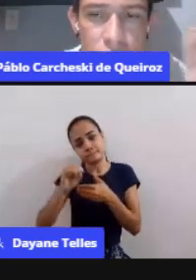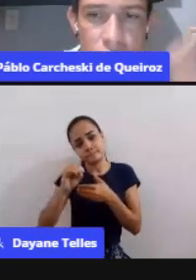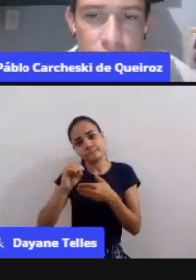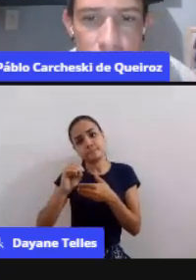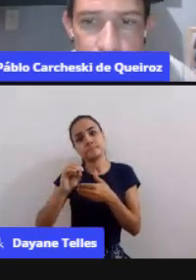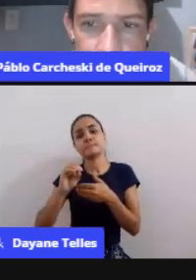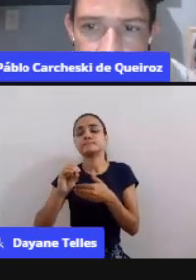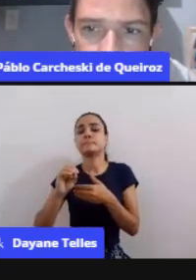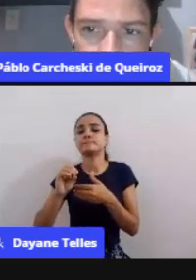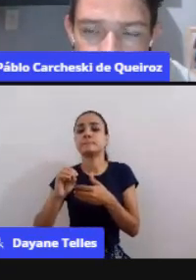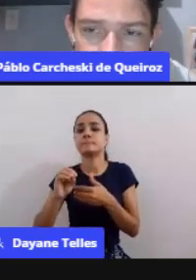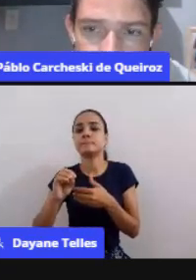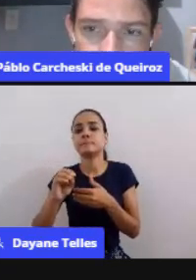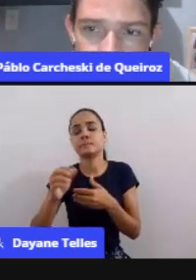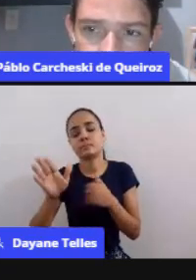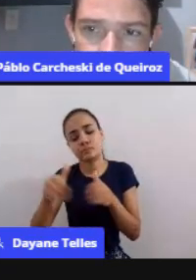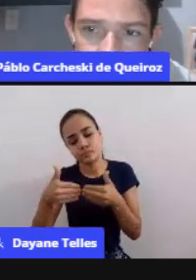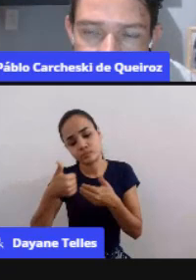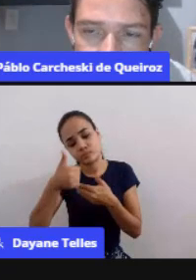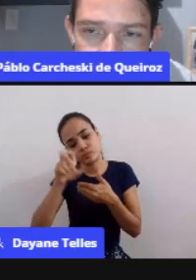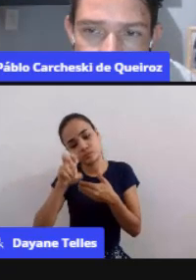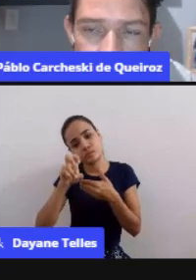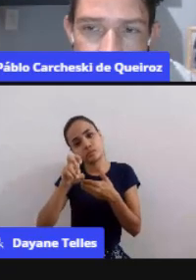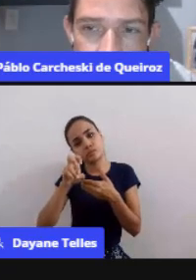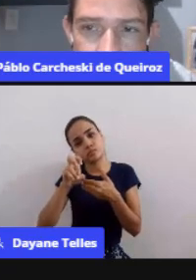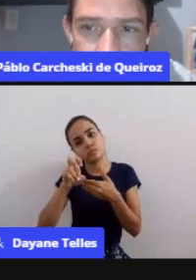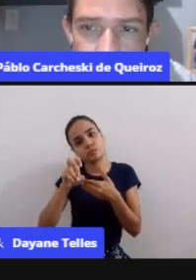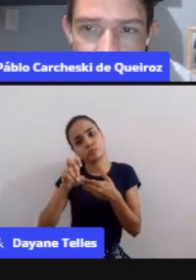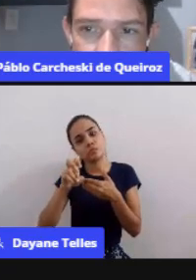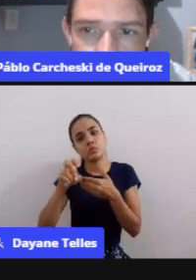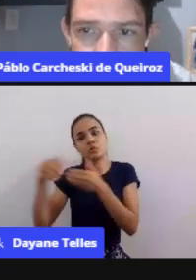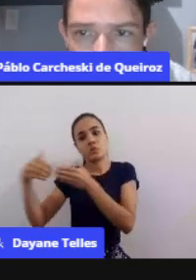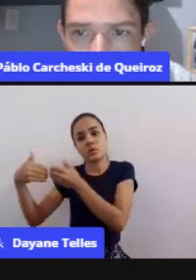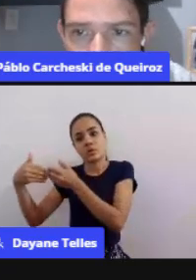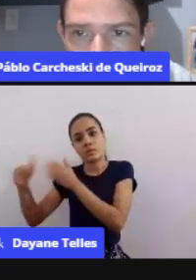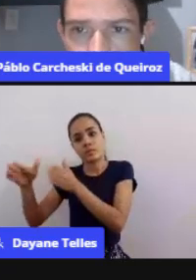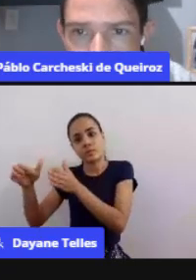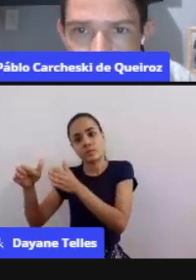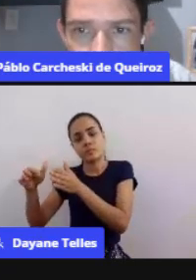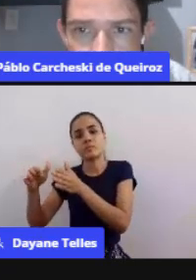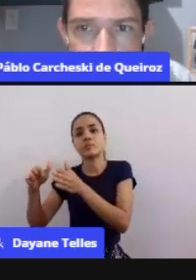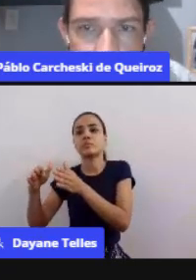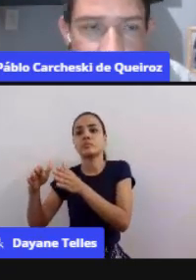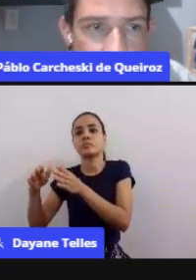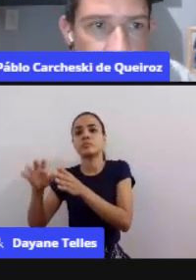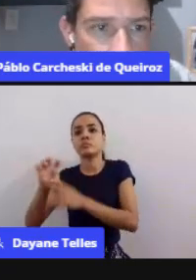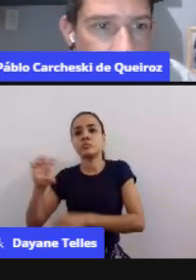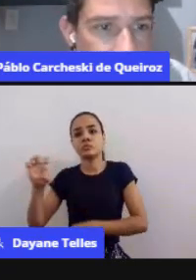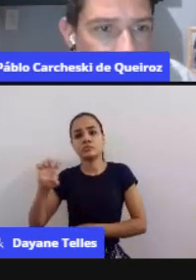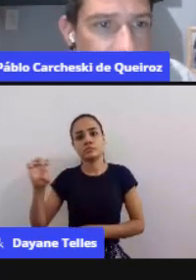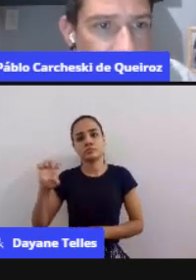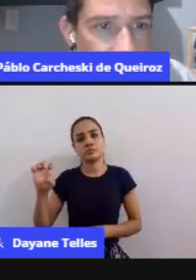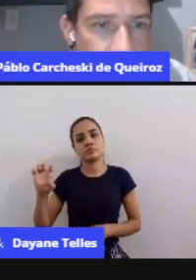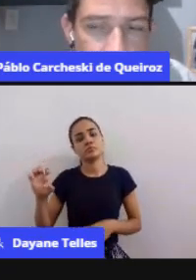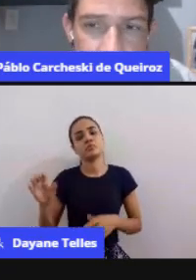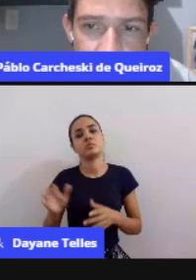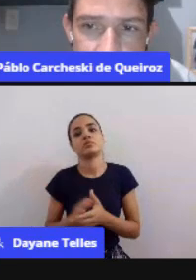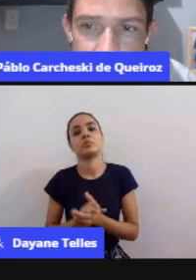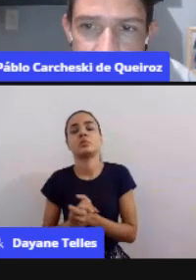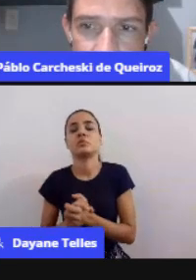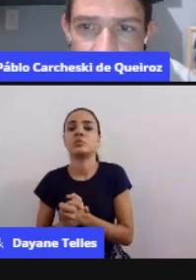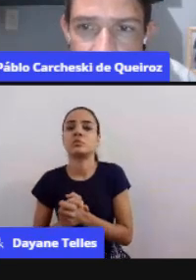E aí aberto no extremo do lado esquerdo, né? Então, a gente, né, para representar corretamente,